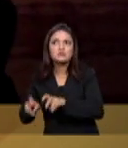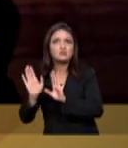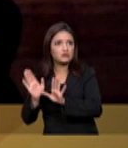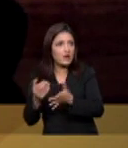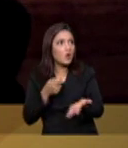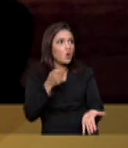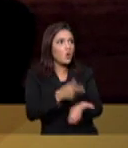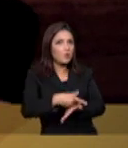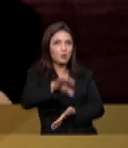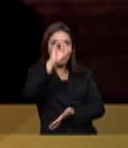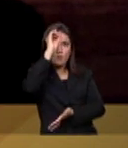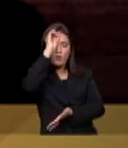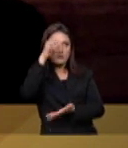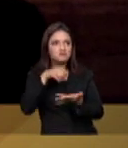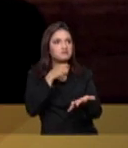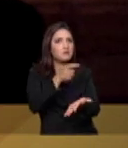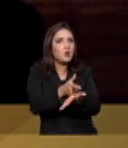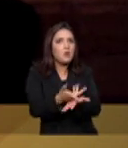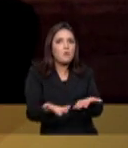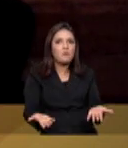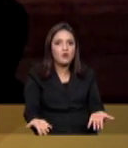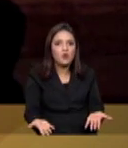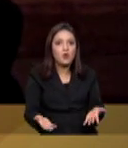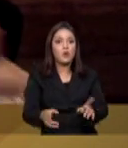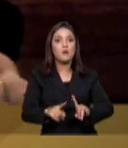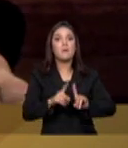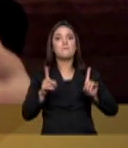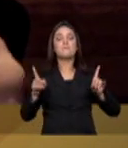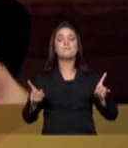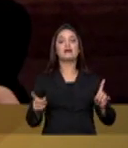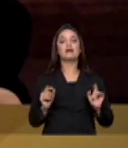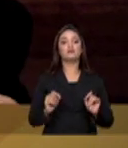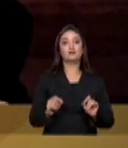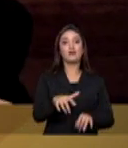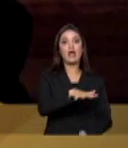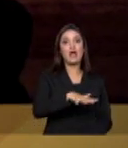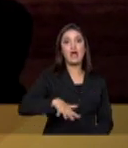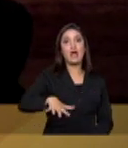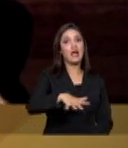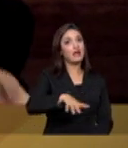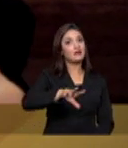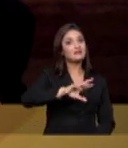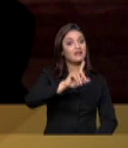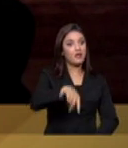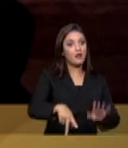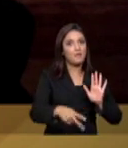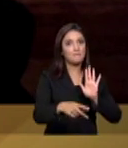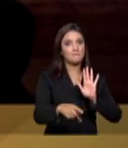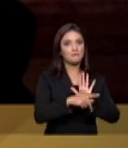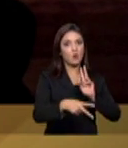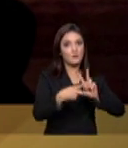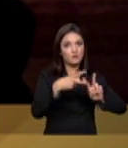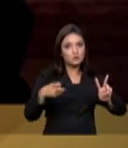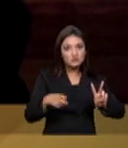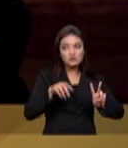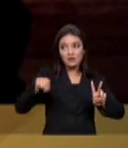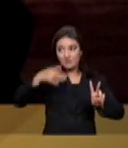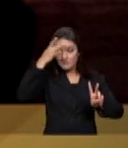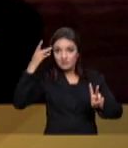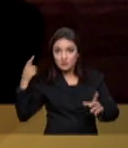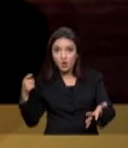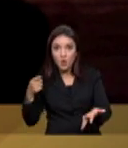na alienação de terras a não do Homem Especial e precisa diferente de boa fé